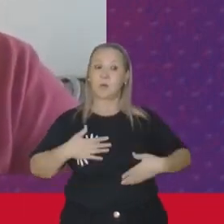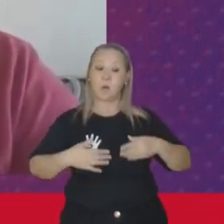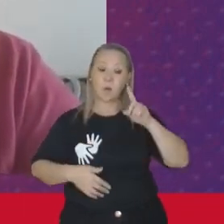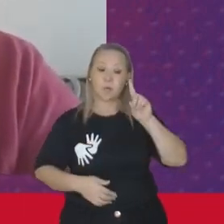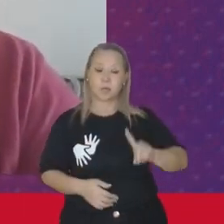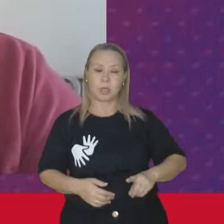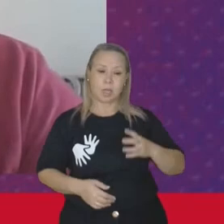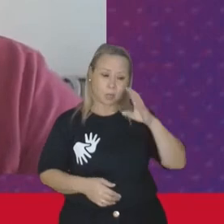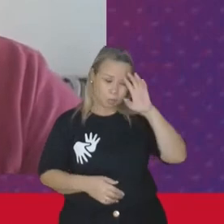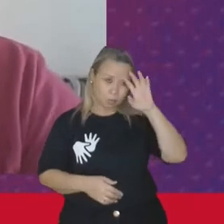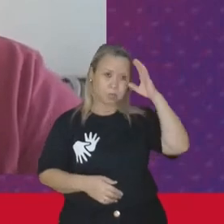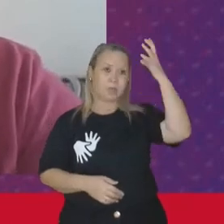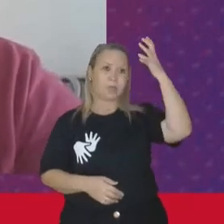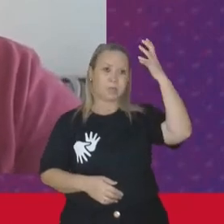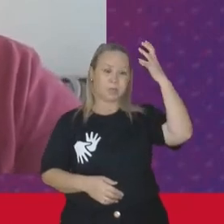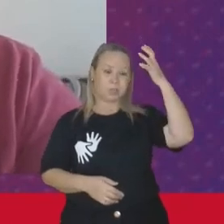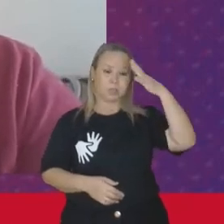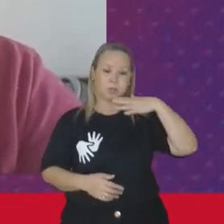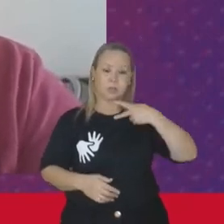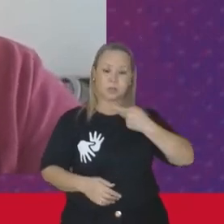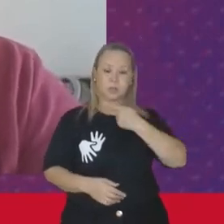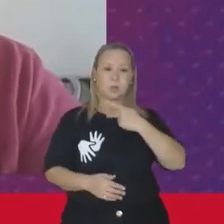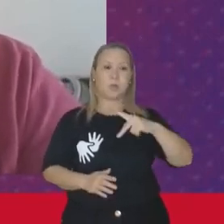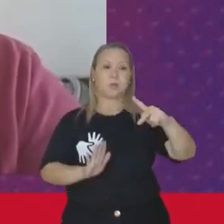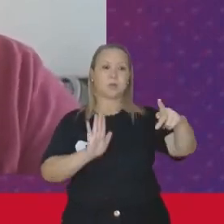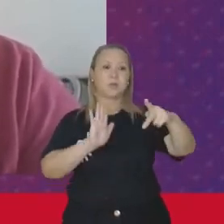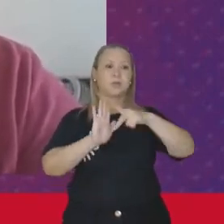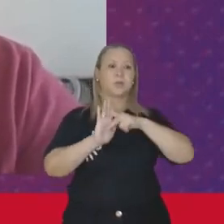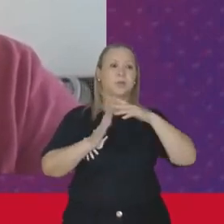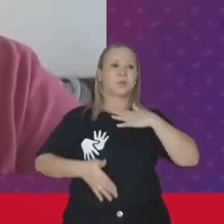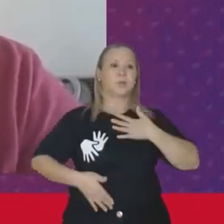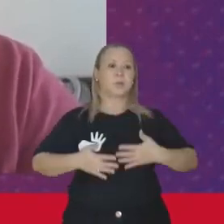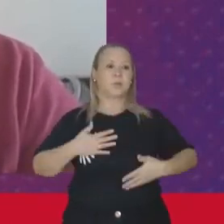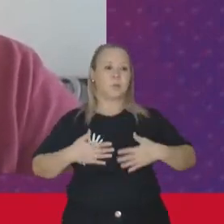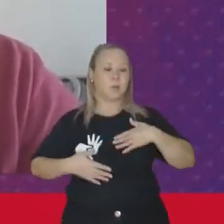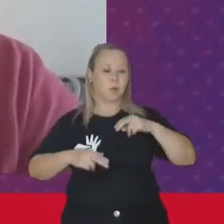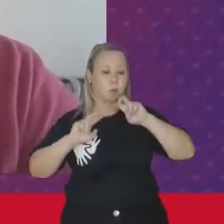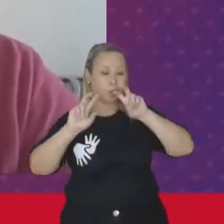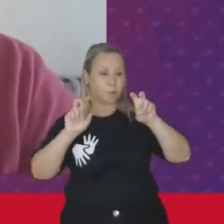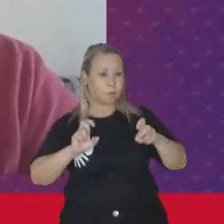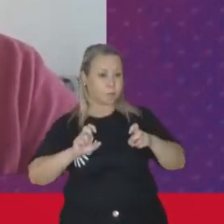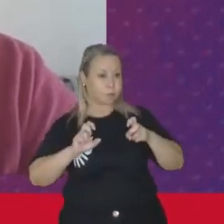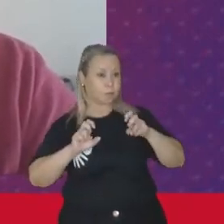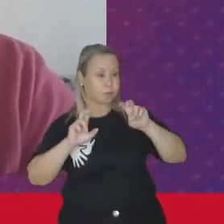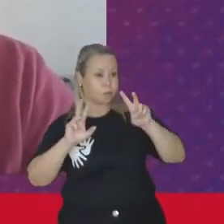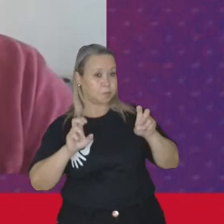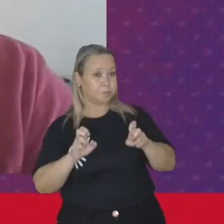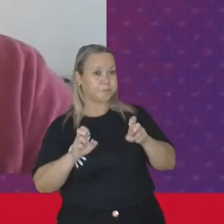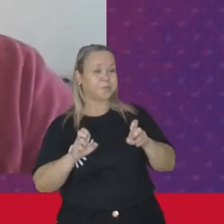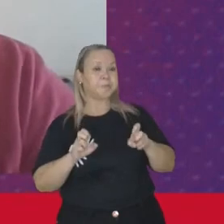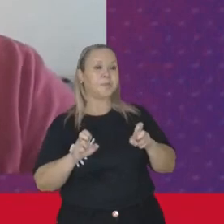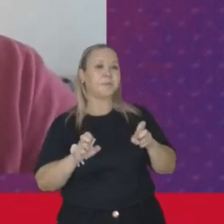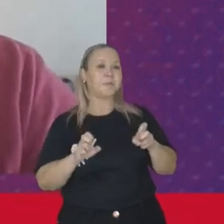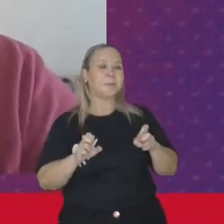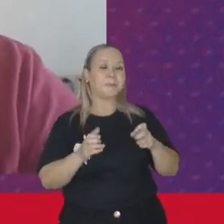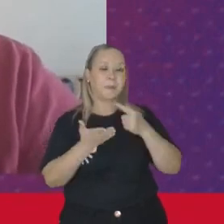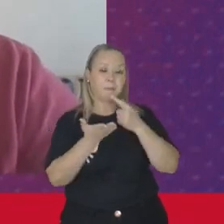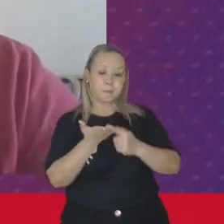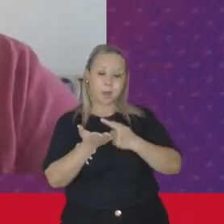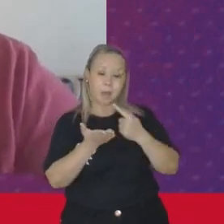de decidir sobre o corpo, os temas da